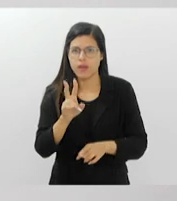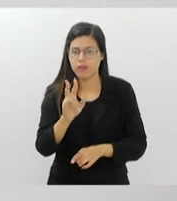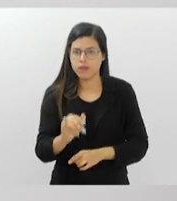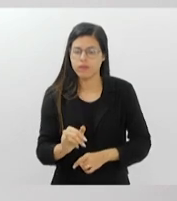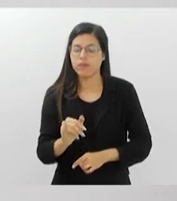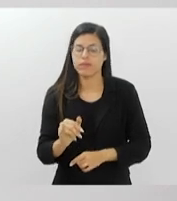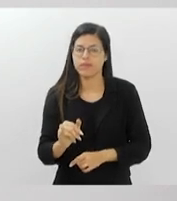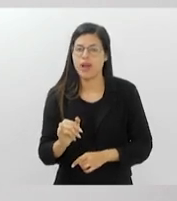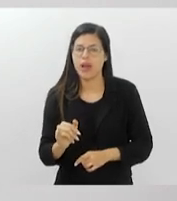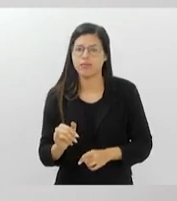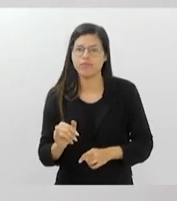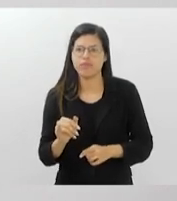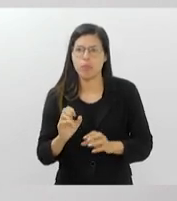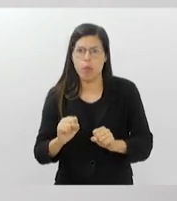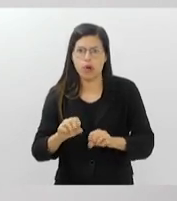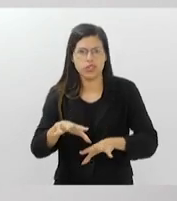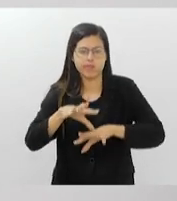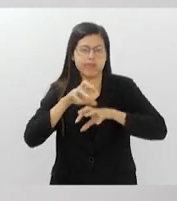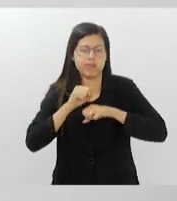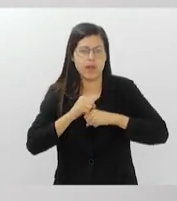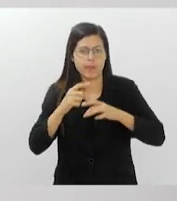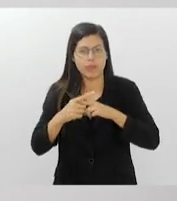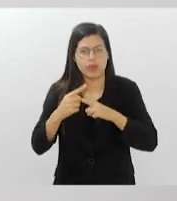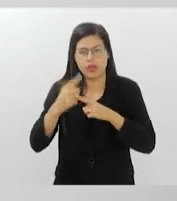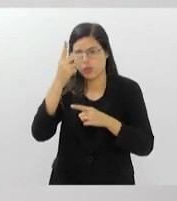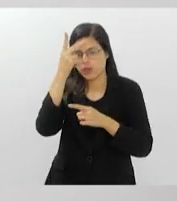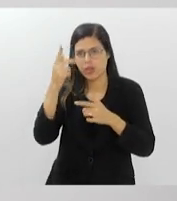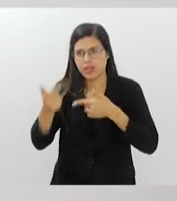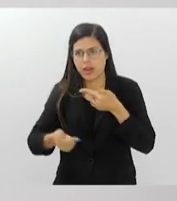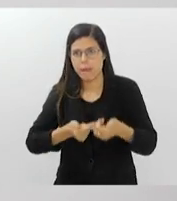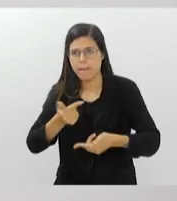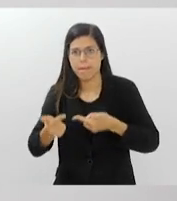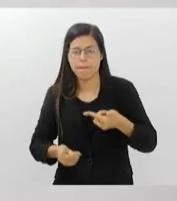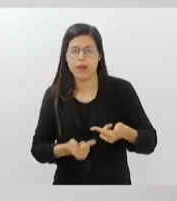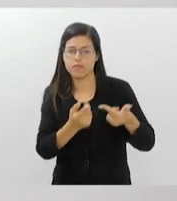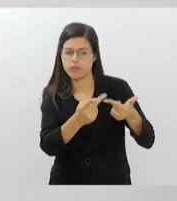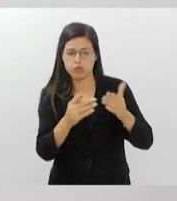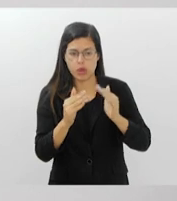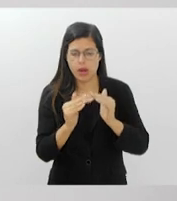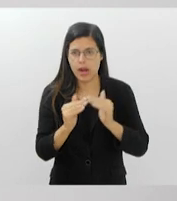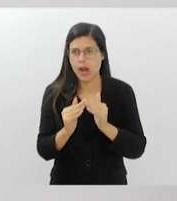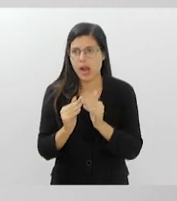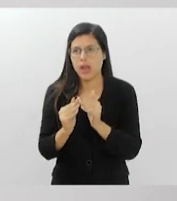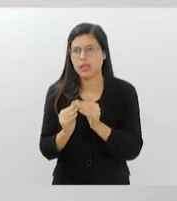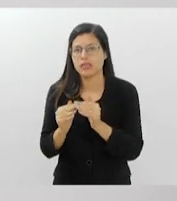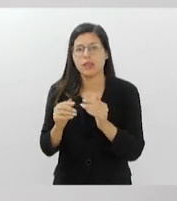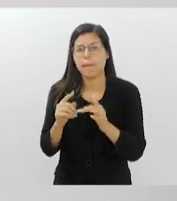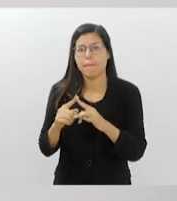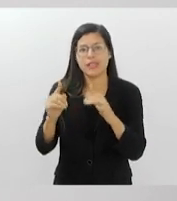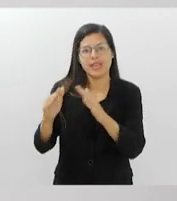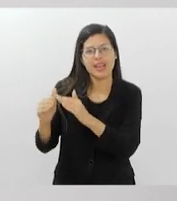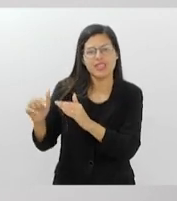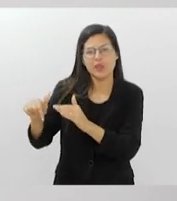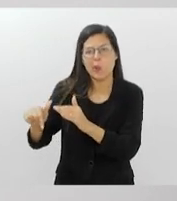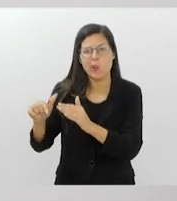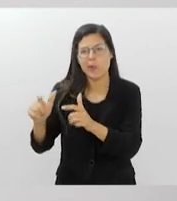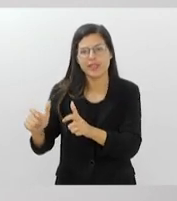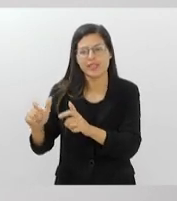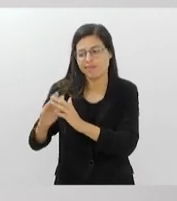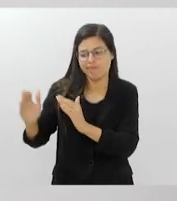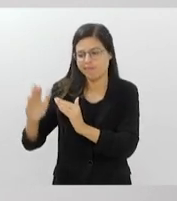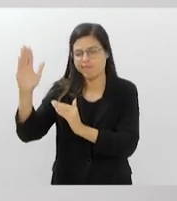morro tá mora nas comunidades mora na pista e vai trabalhar na sua casa então assim a e a